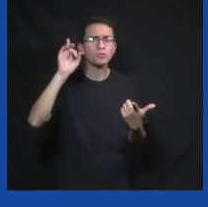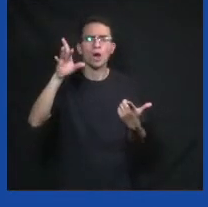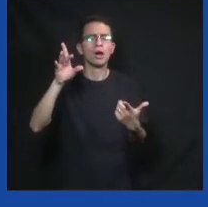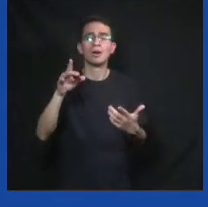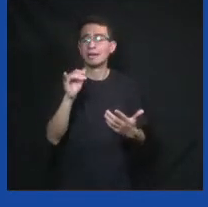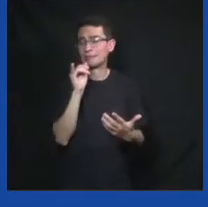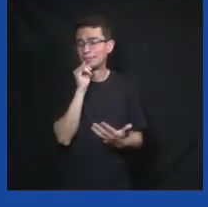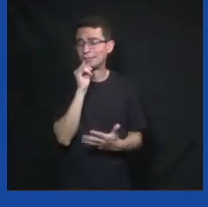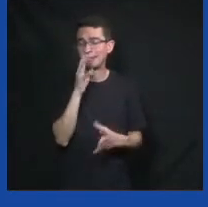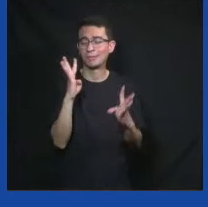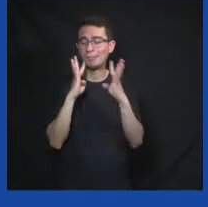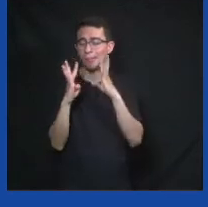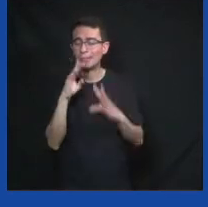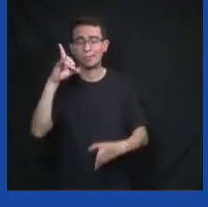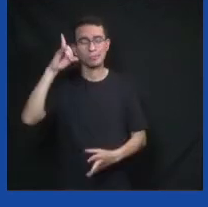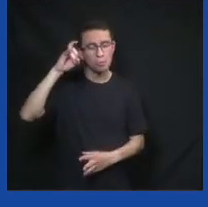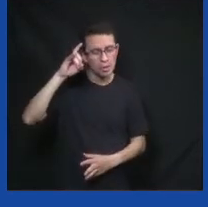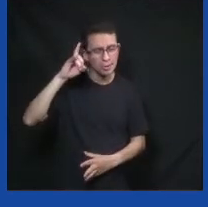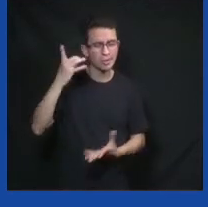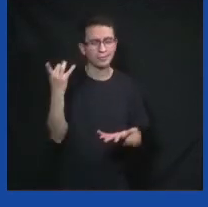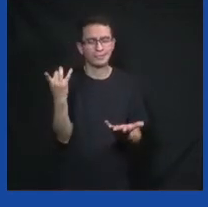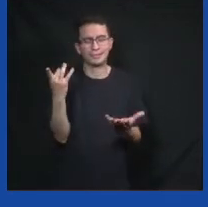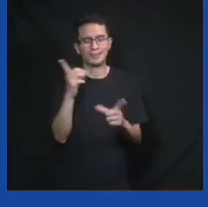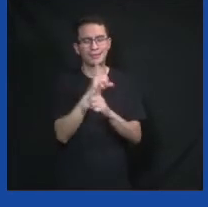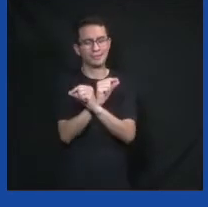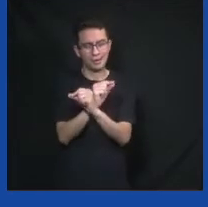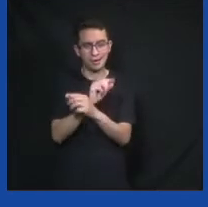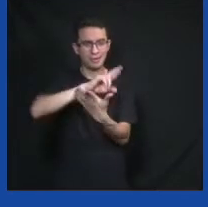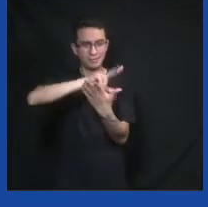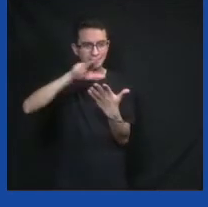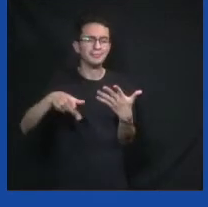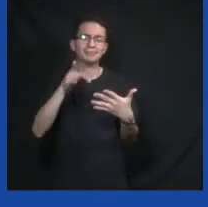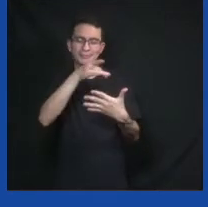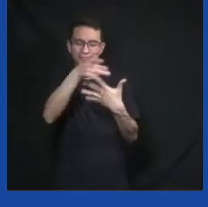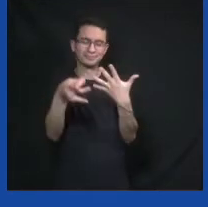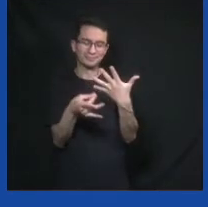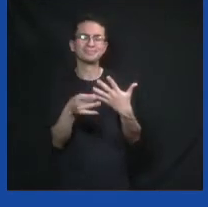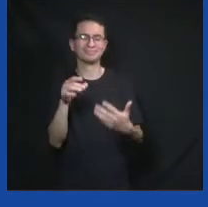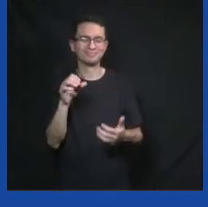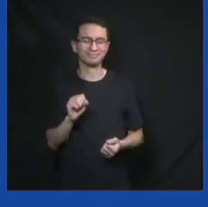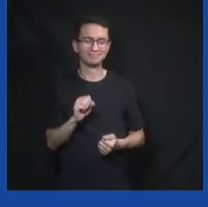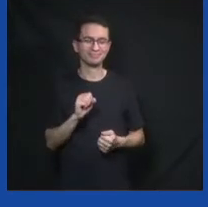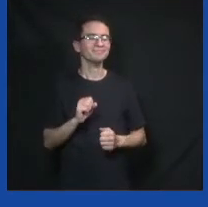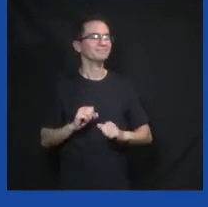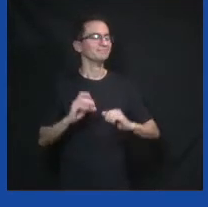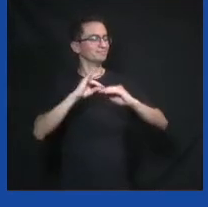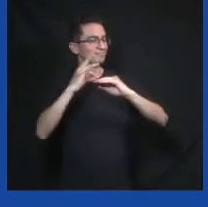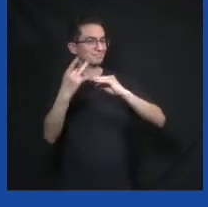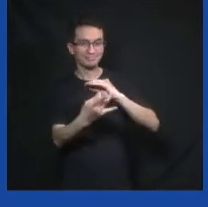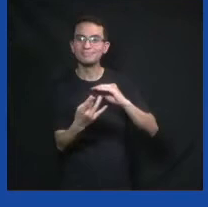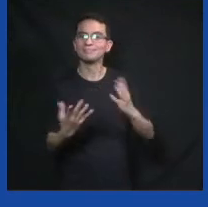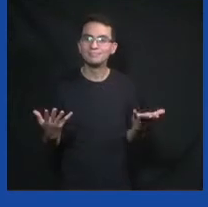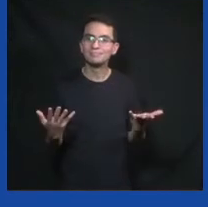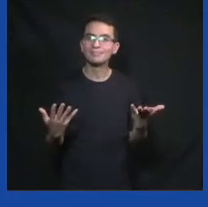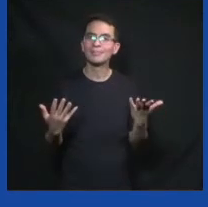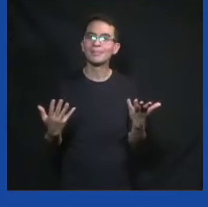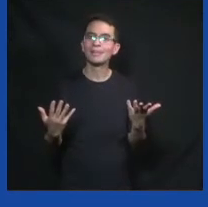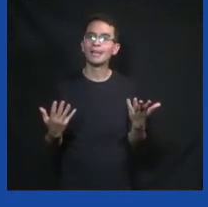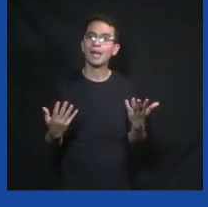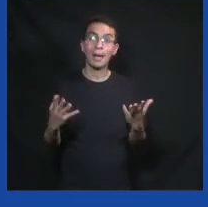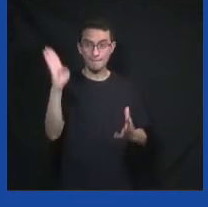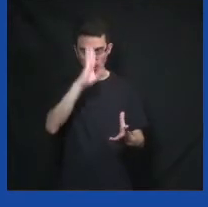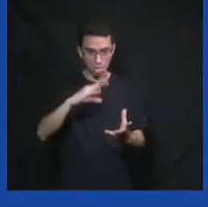social, né? Que rede social, mídia social, está tudo misturado, como o Dantas falou. O Brasil faz uma mistura das coisas,